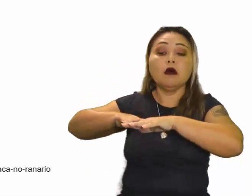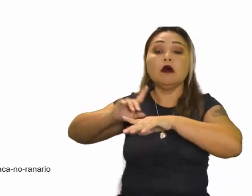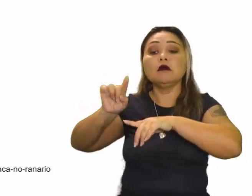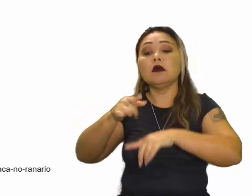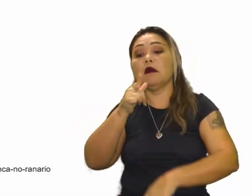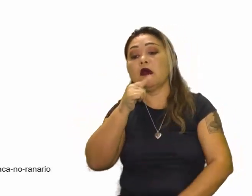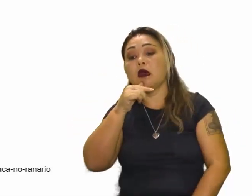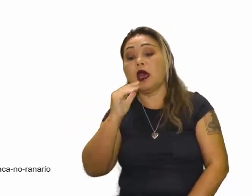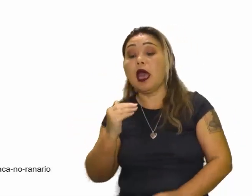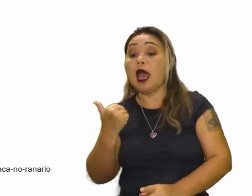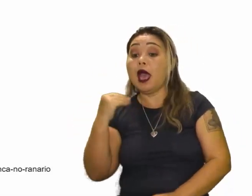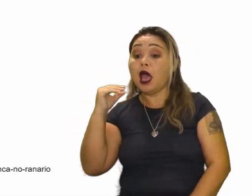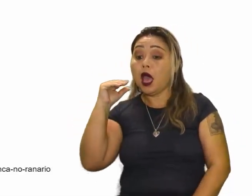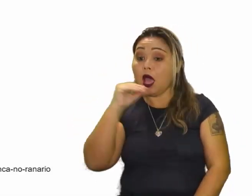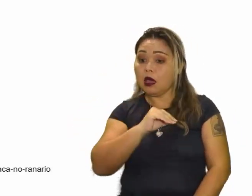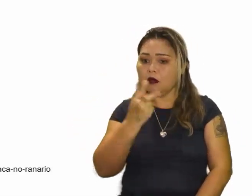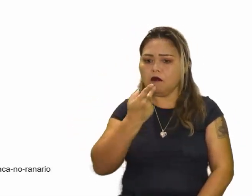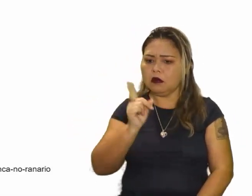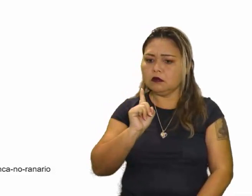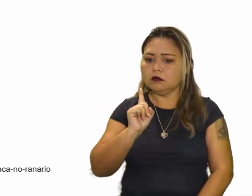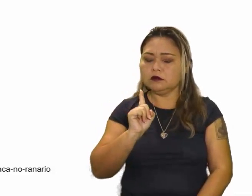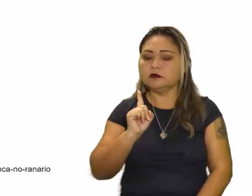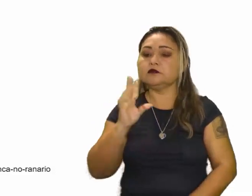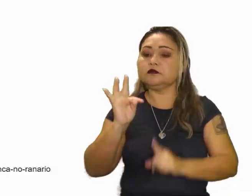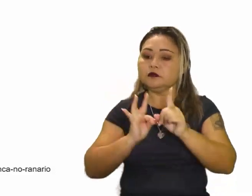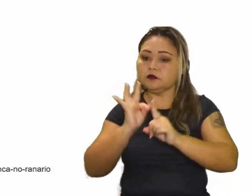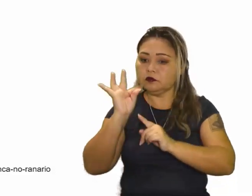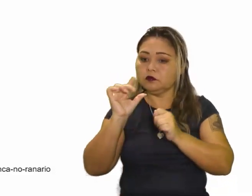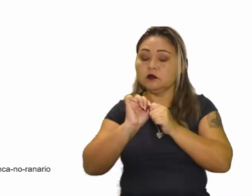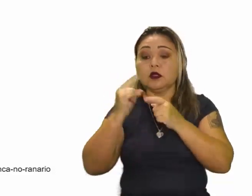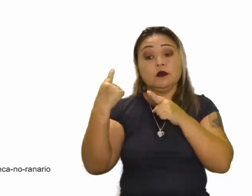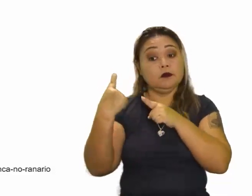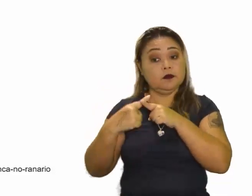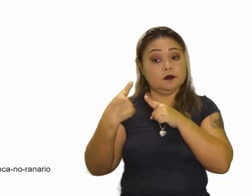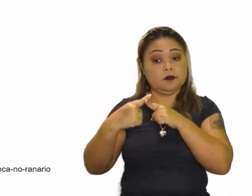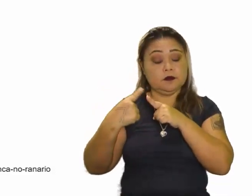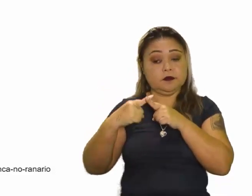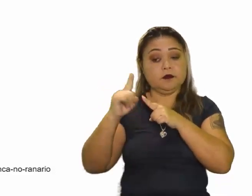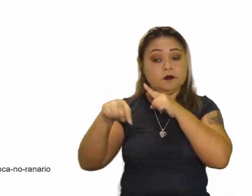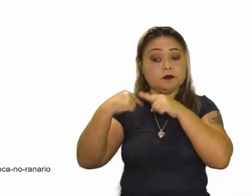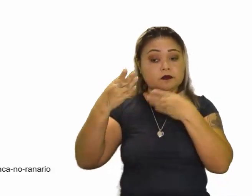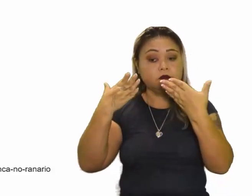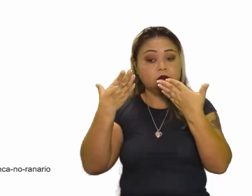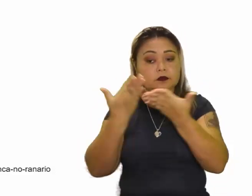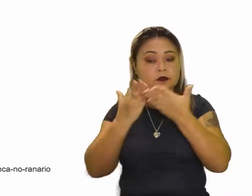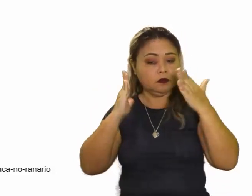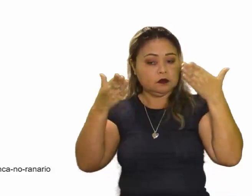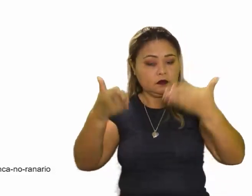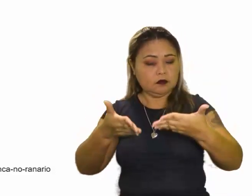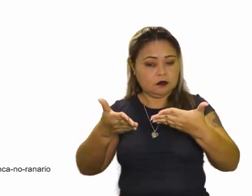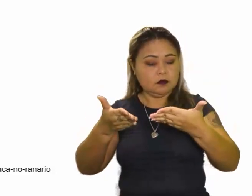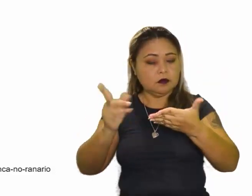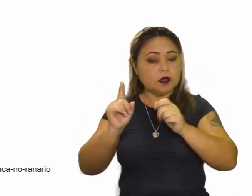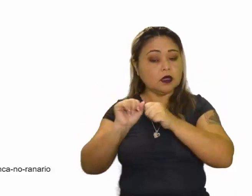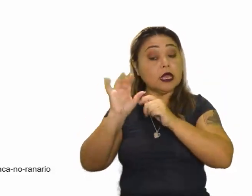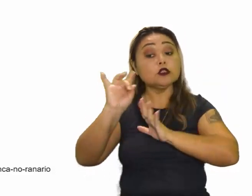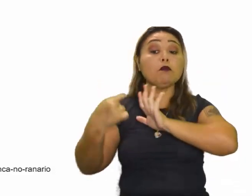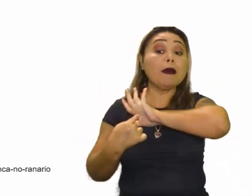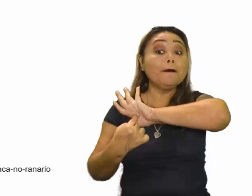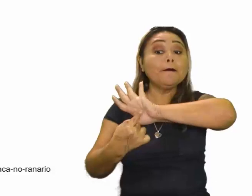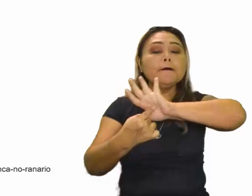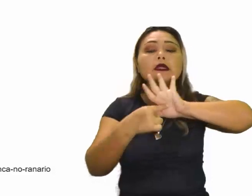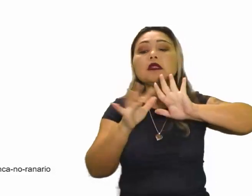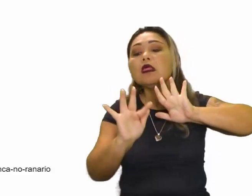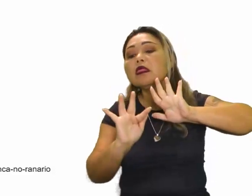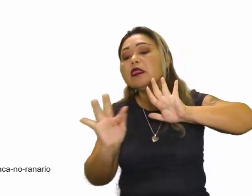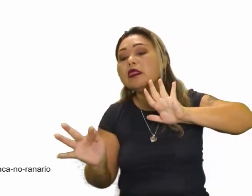água quente. Mas, professor, aqui o senhor não falou qual é a temperatura. Porque nós teremos uma aula específica, isso é uma apresentação